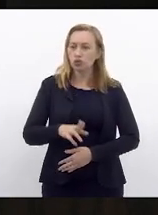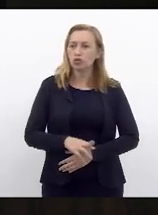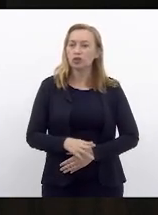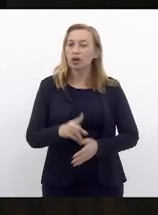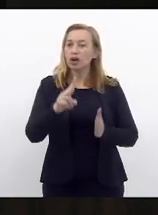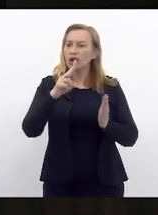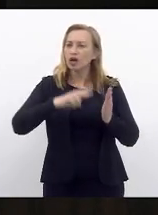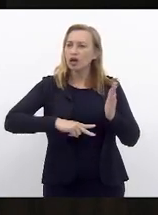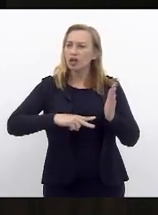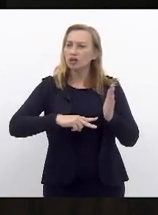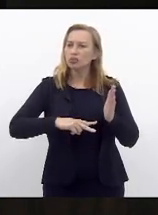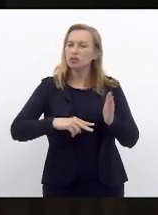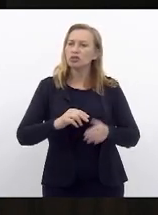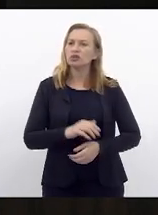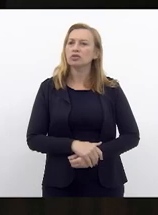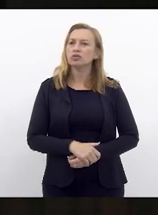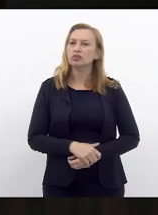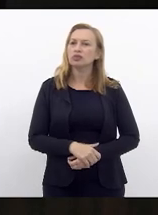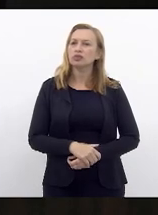à leitura